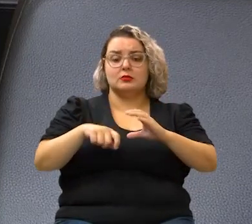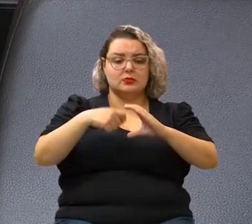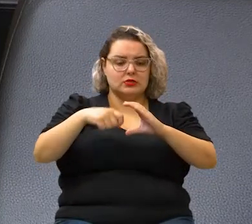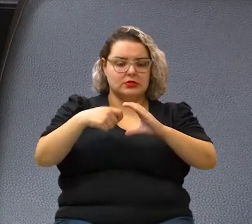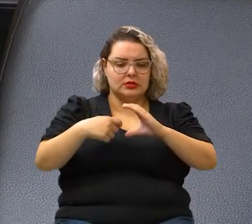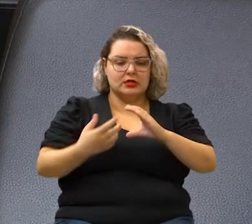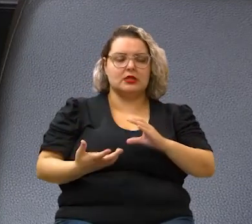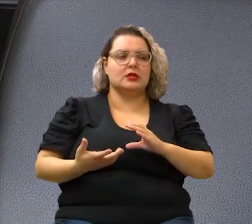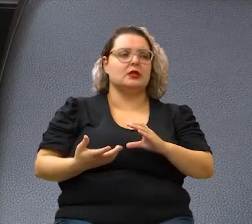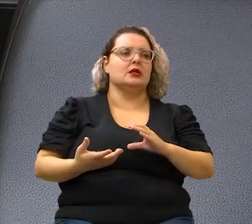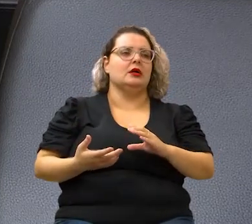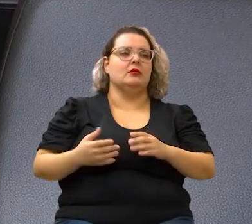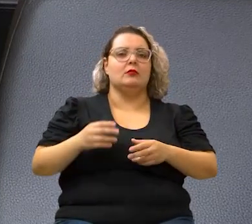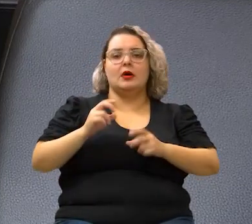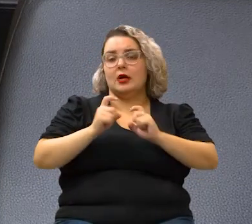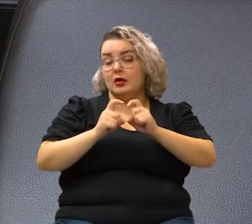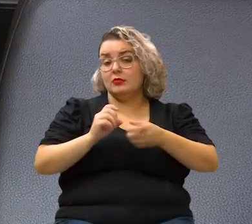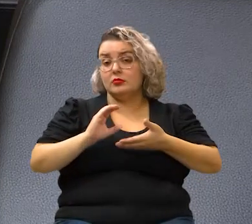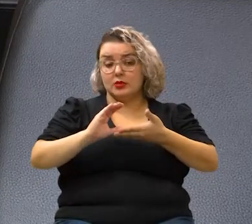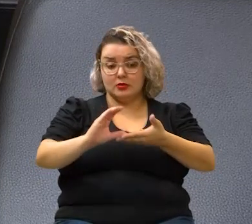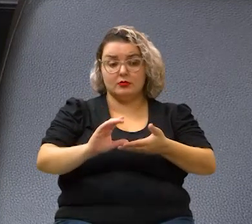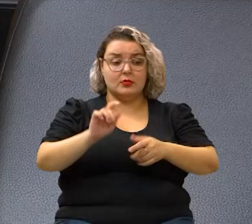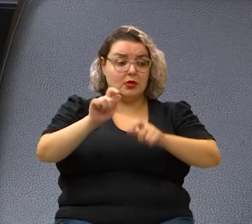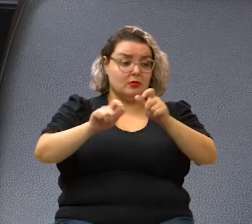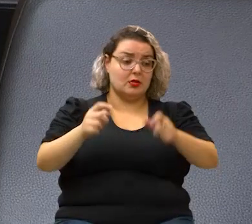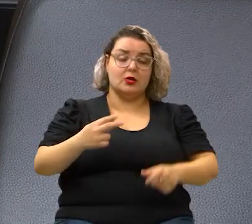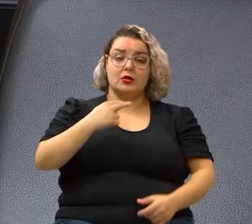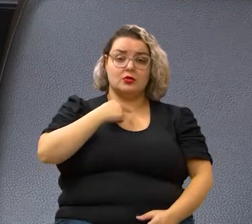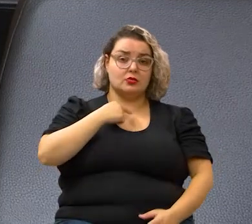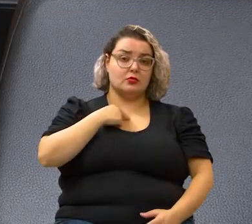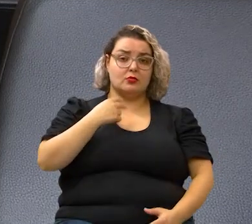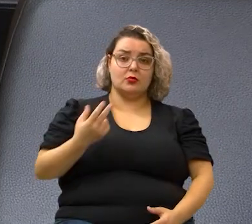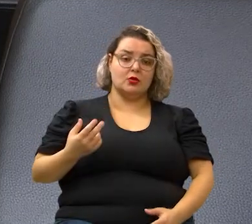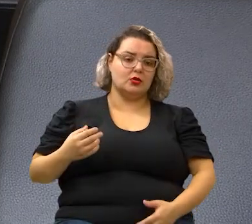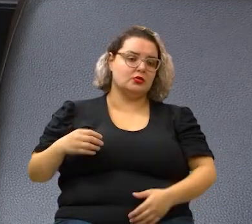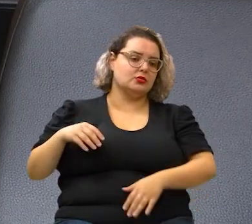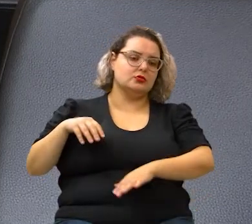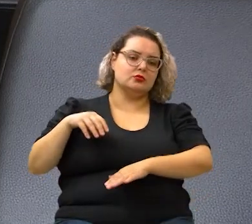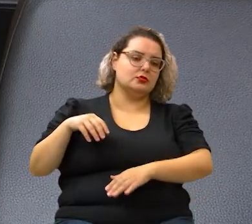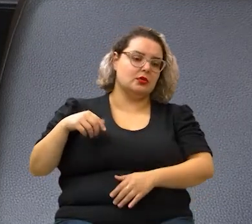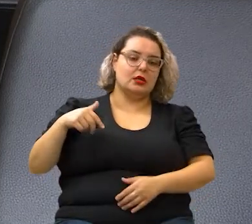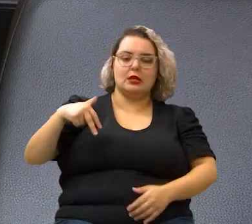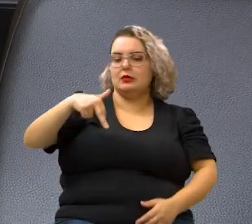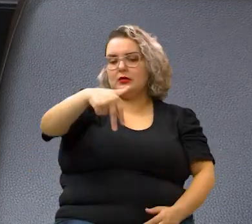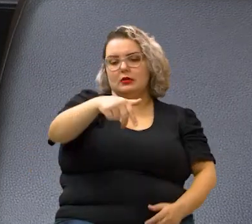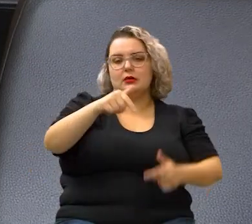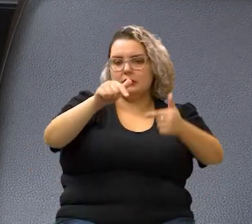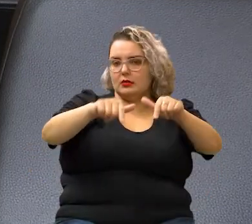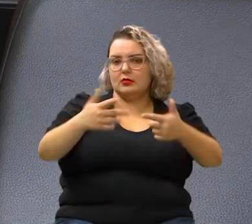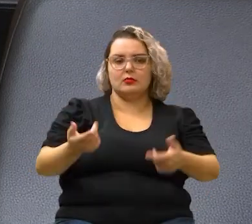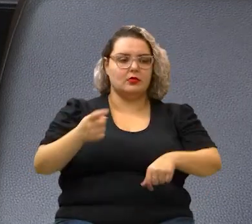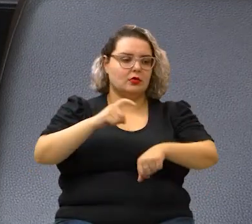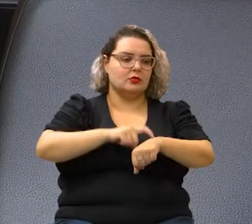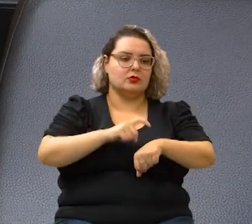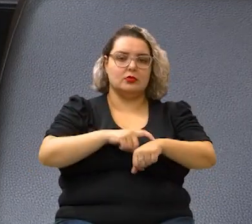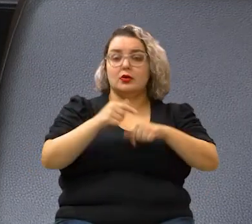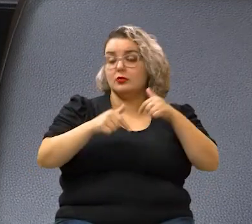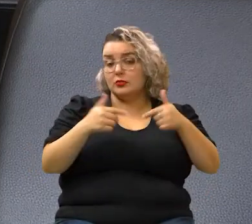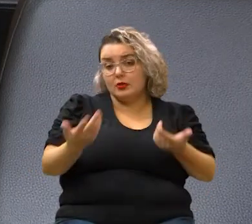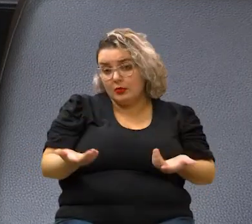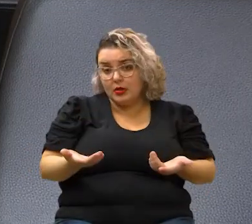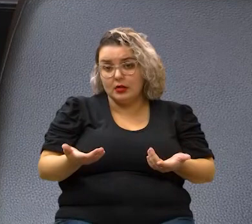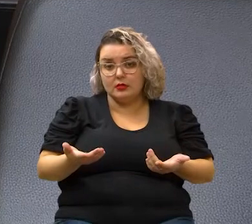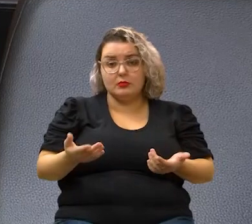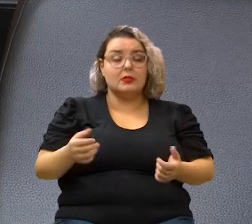é só você podendo gravar uma reunião de um conselho para que pessoas que não podem se deslocar até o local, de repente até por conta